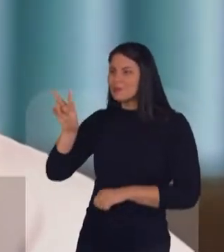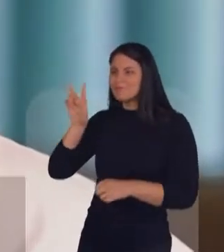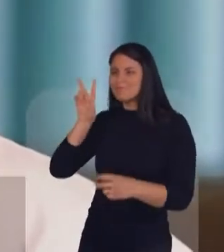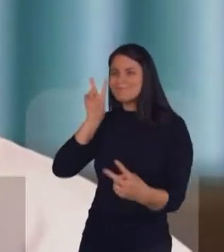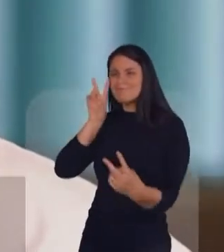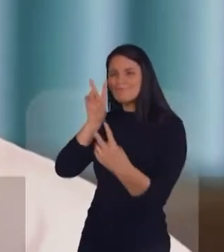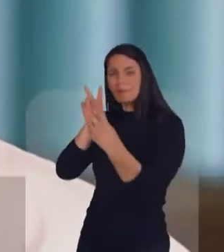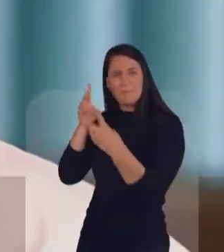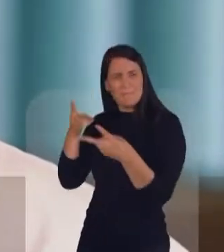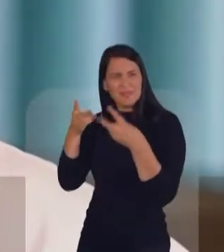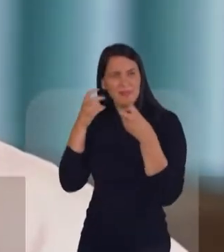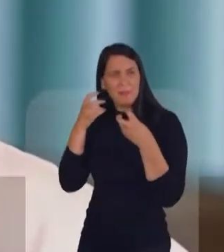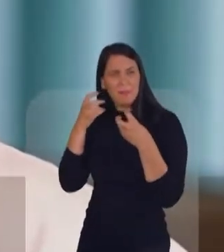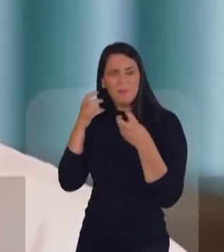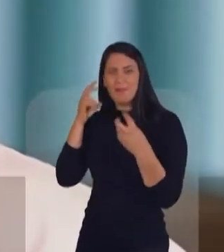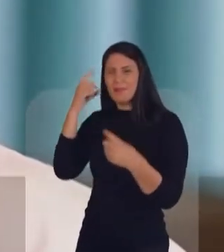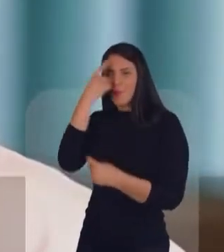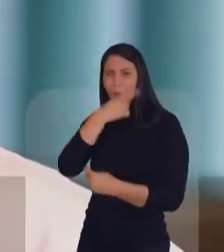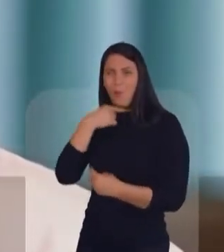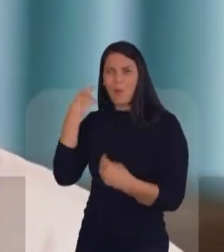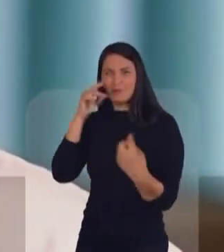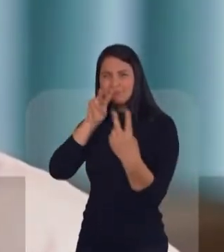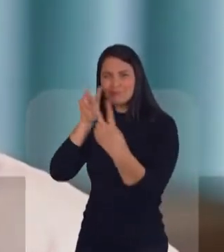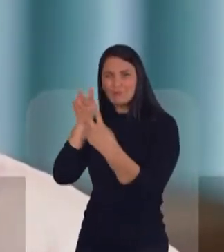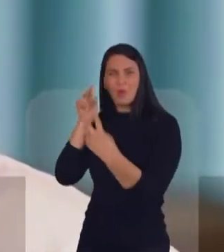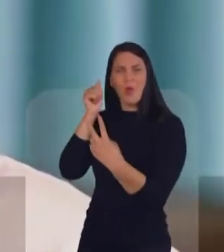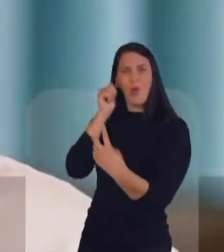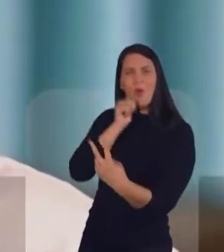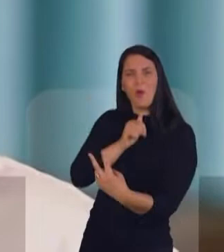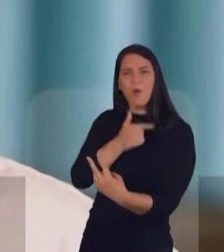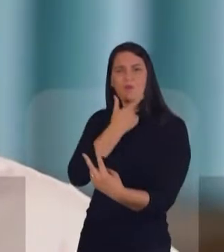na cara do nordestino, do senhor ou de uma senhora,